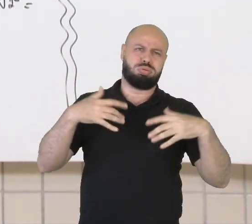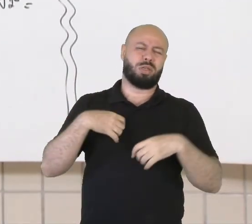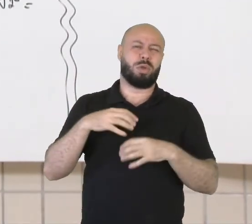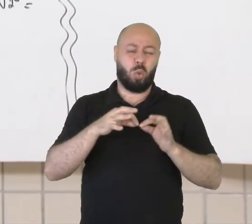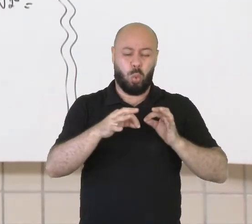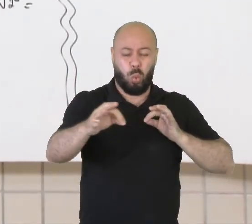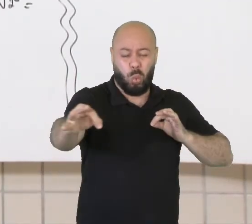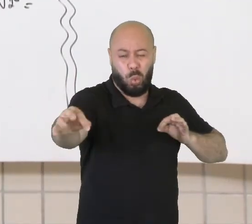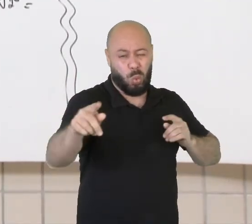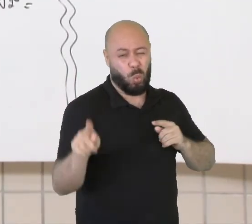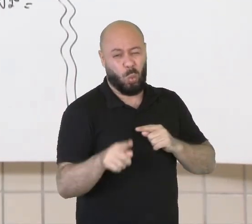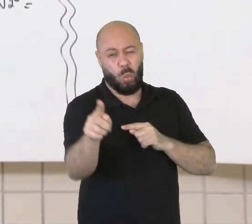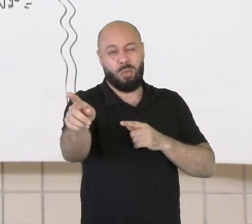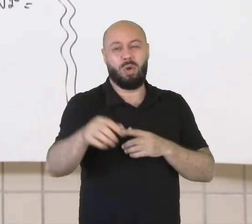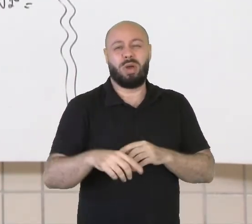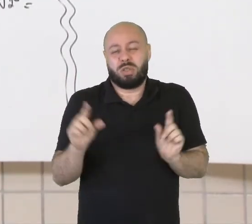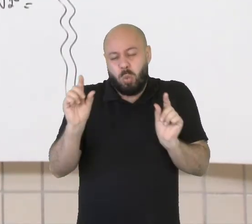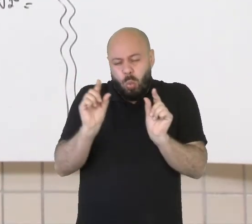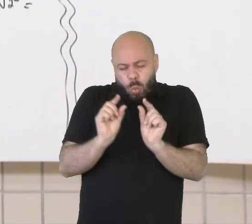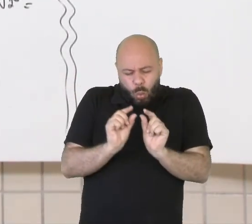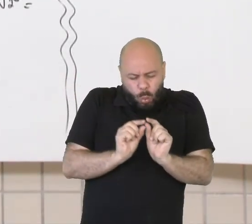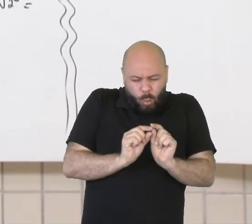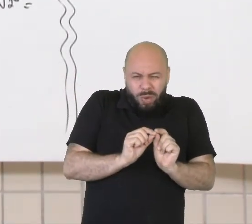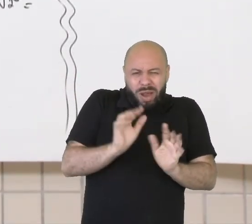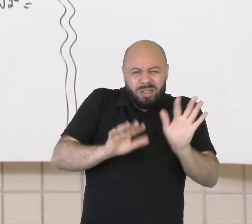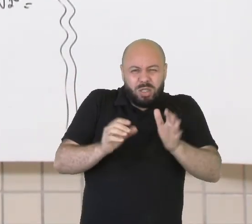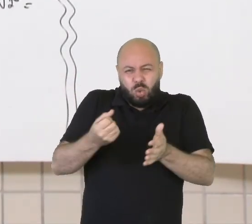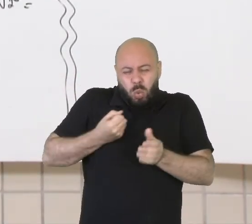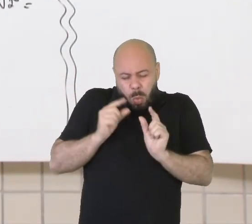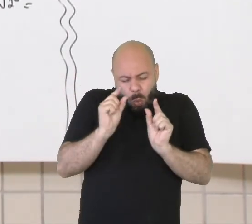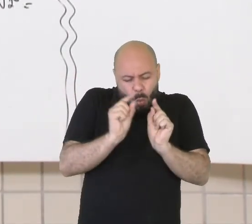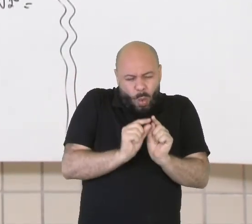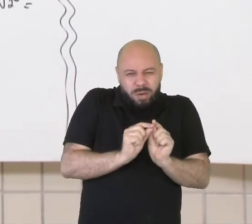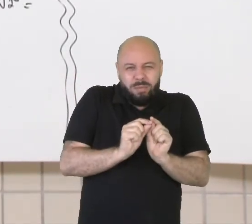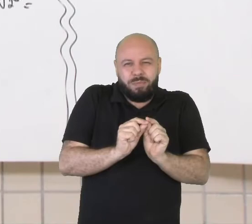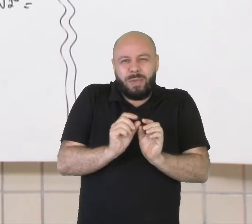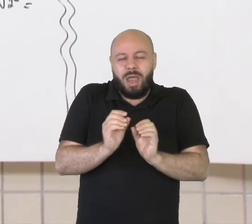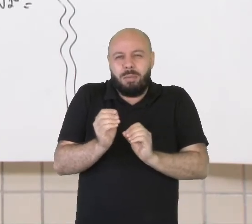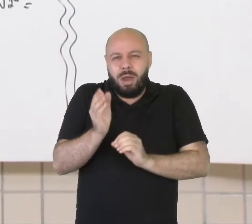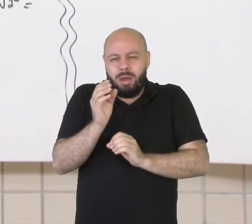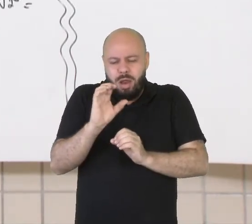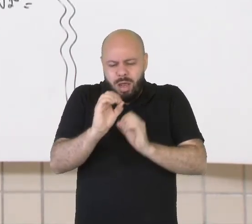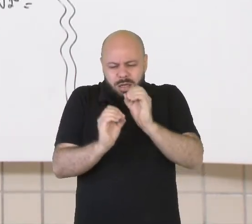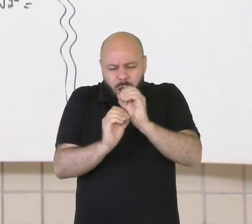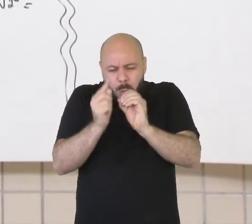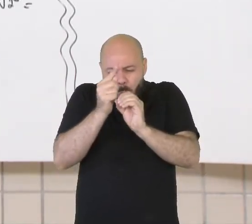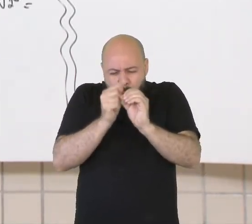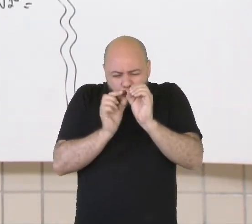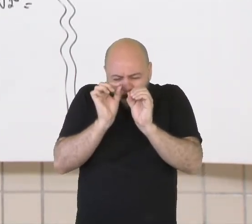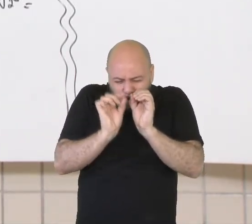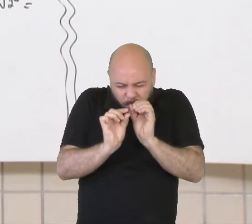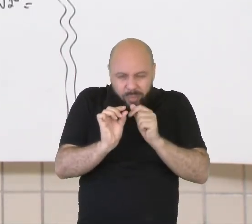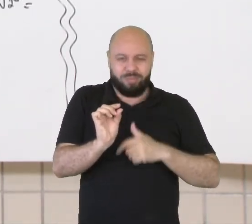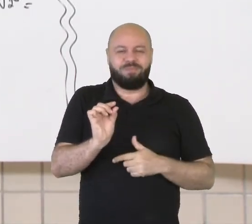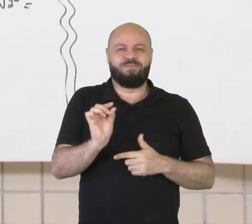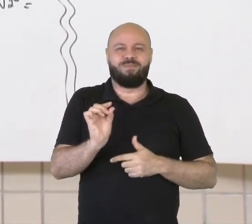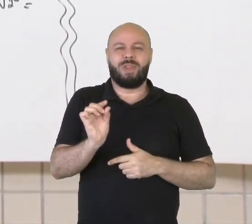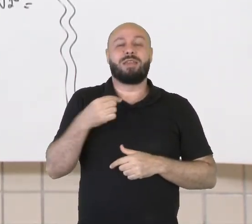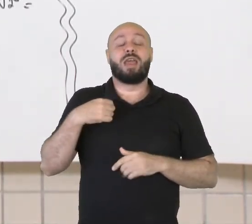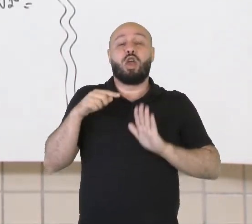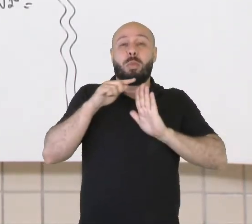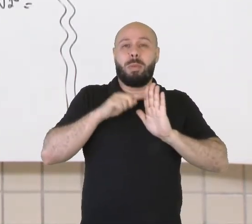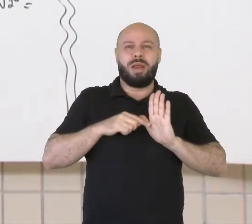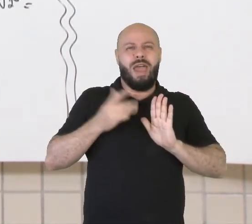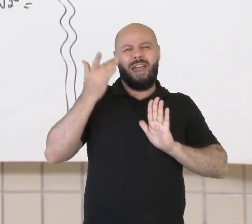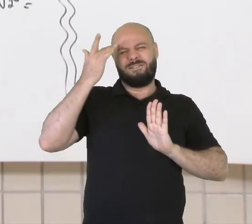em números extremamente pequenos, como a milésima parte de uma célula, esse tipo de propriedade vai